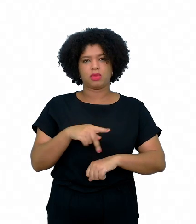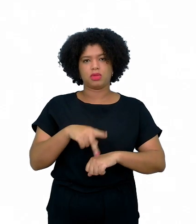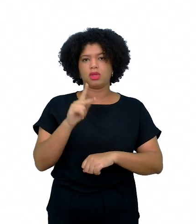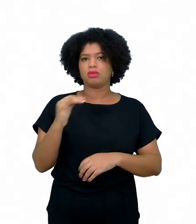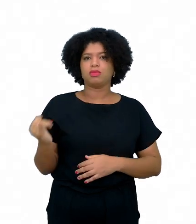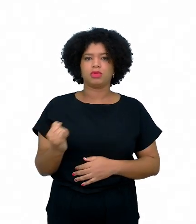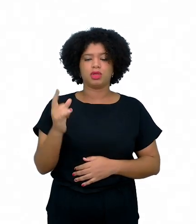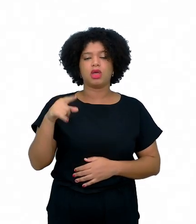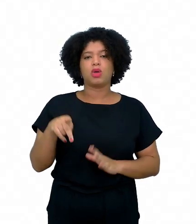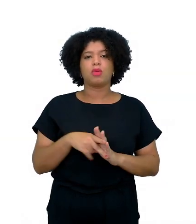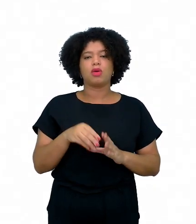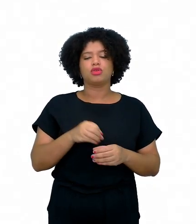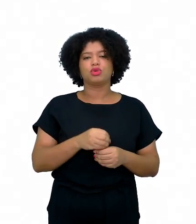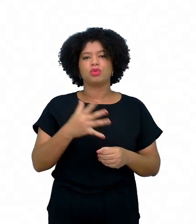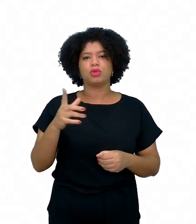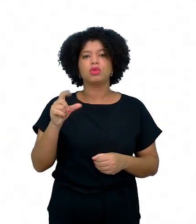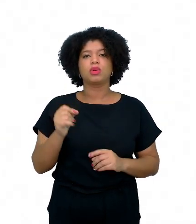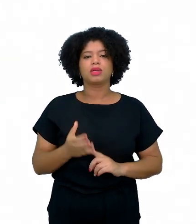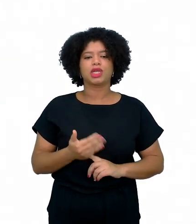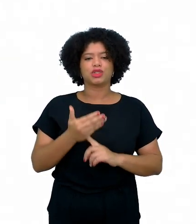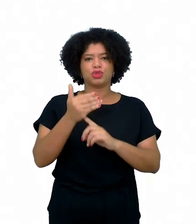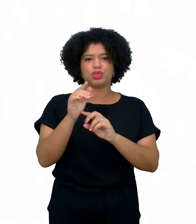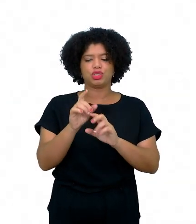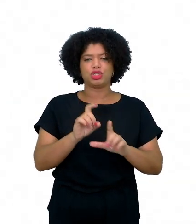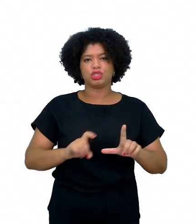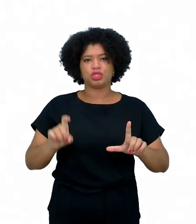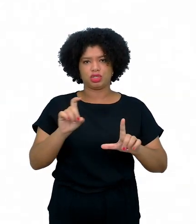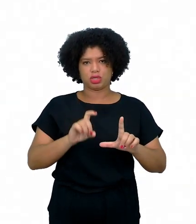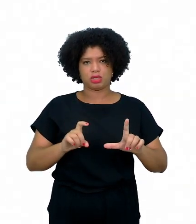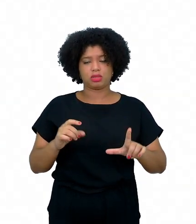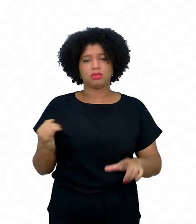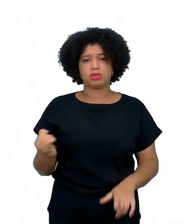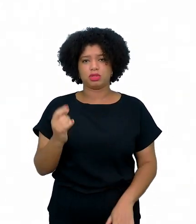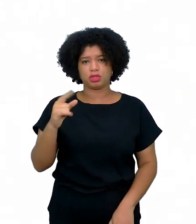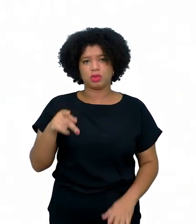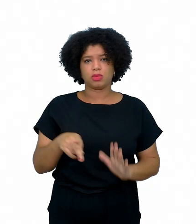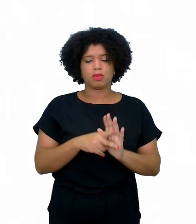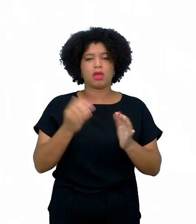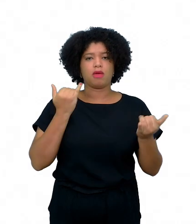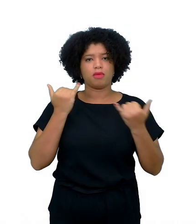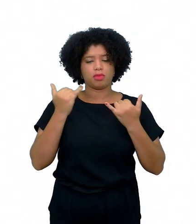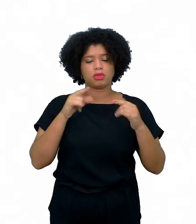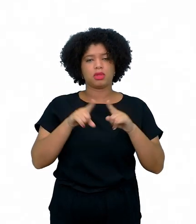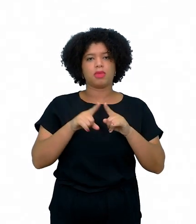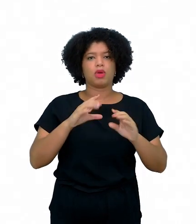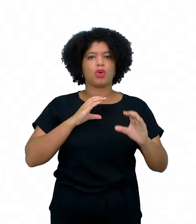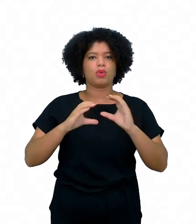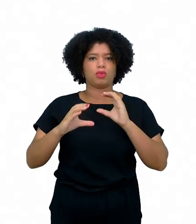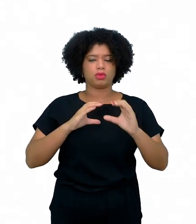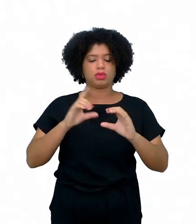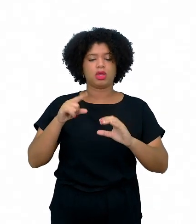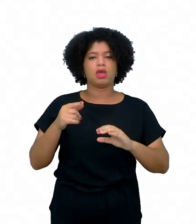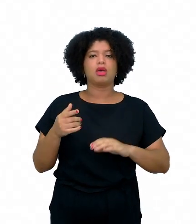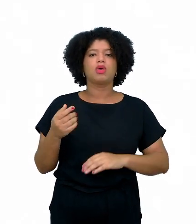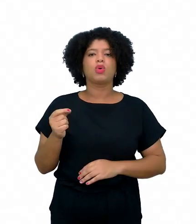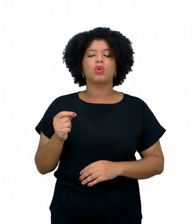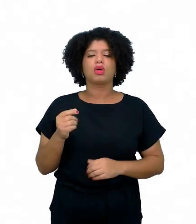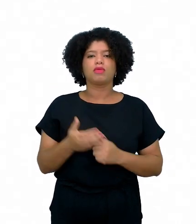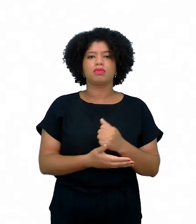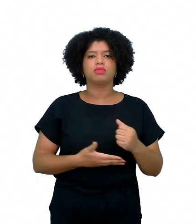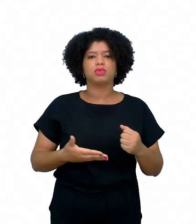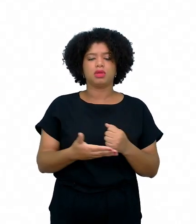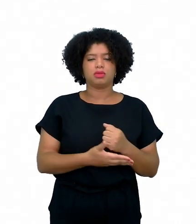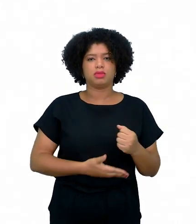no componente são as tecnologias digitais, né? De informação e comunicação. É fundamental o diálogo com